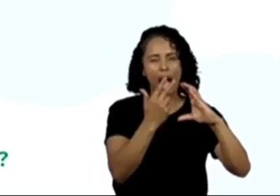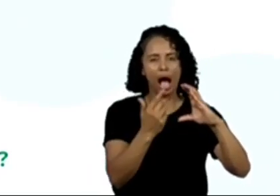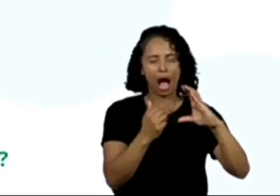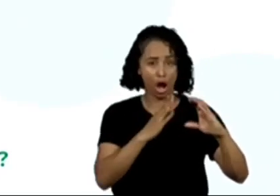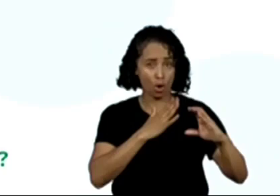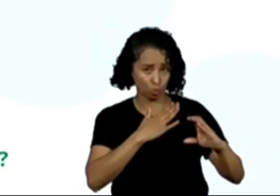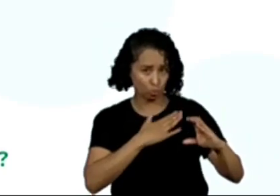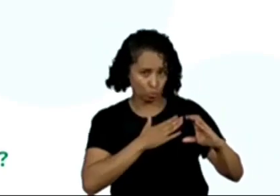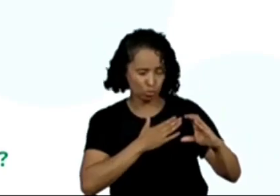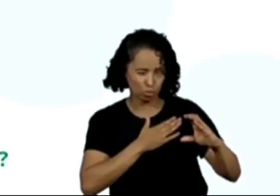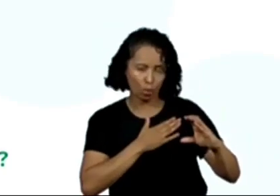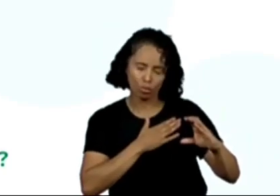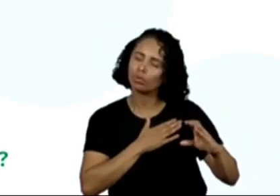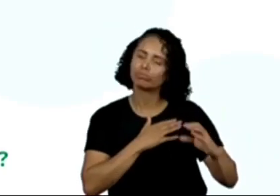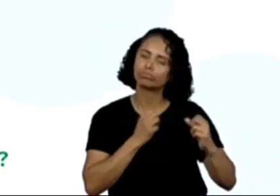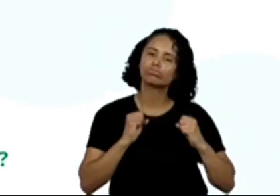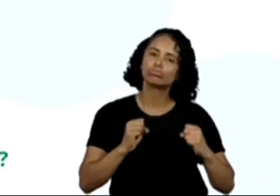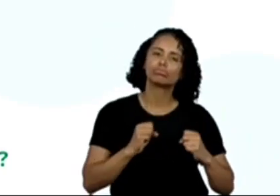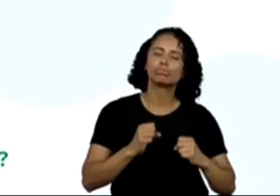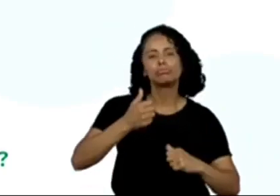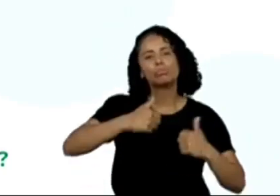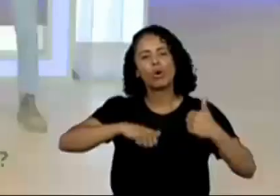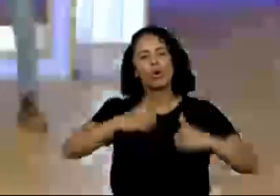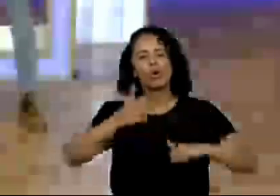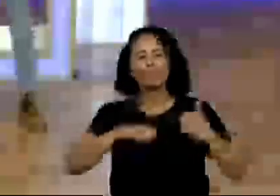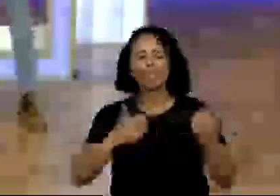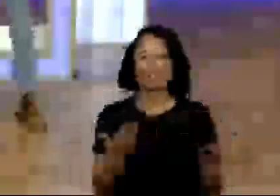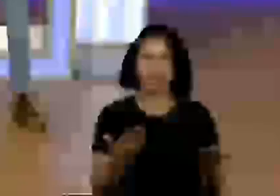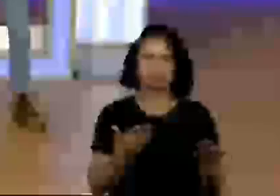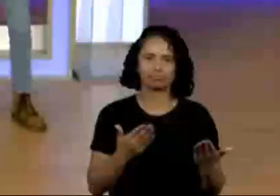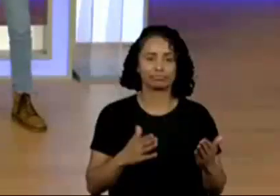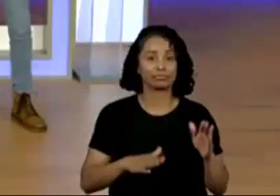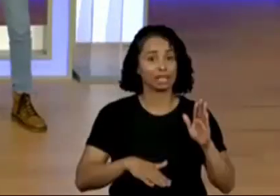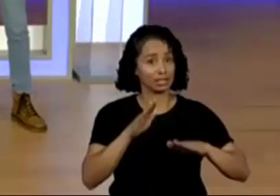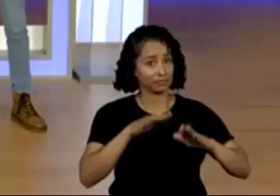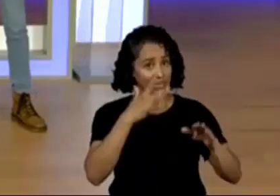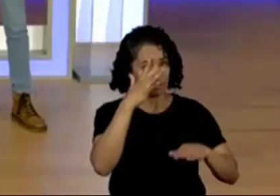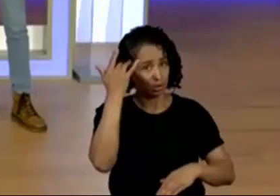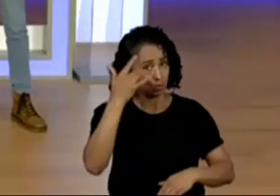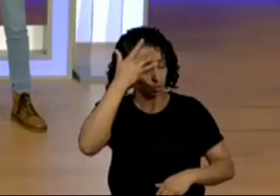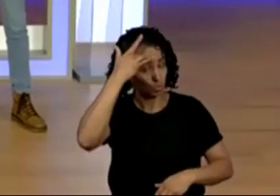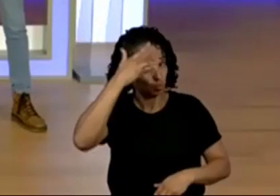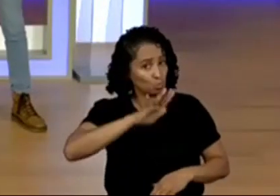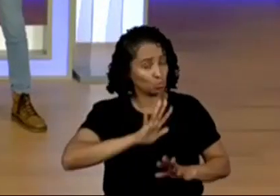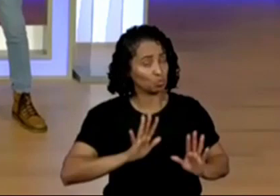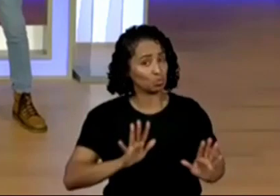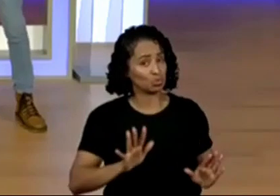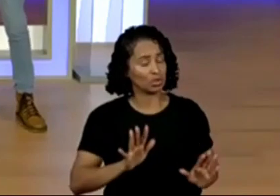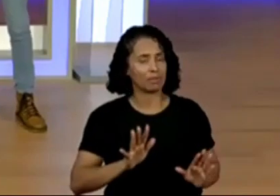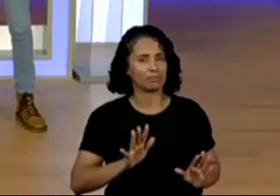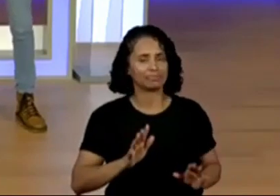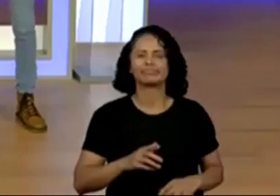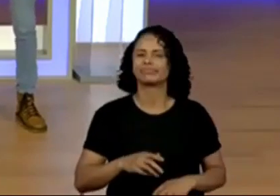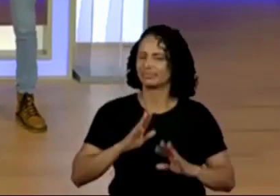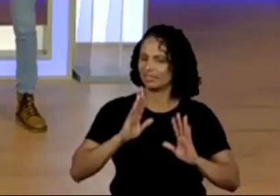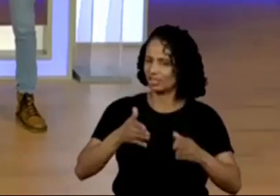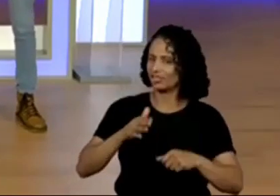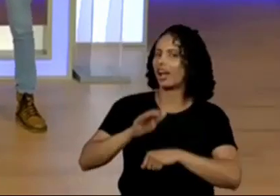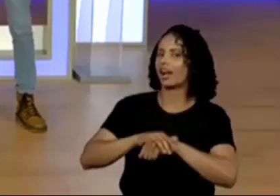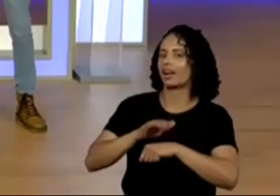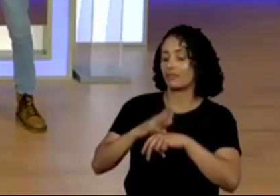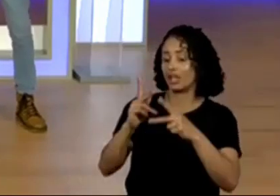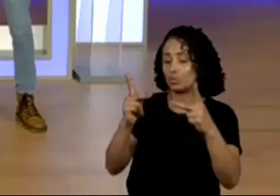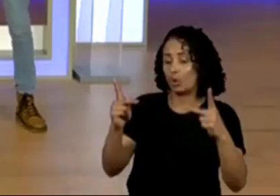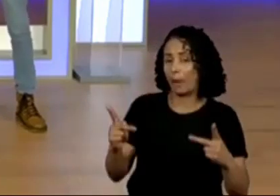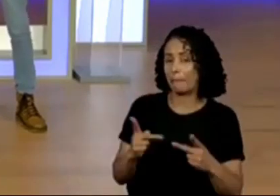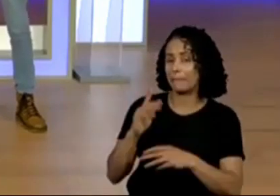foi sabe. dividida, Nem todo mundo sabe dividir partes iguais, né? Nós já tivemos uma pizza de IP aqui, eu e a professora Ana, em uma